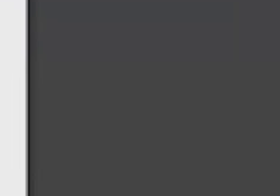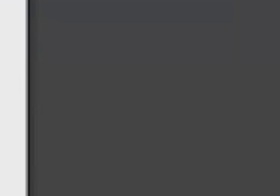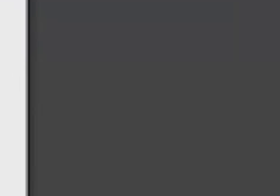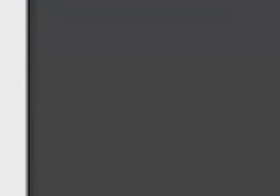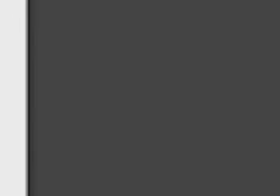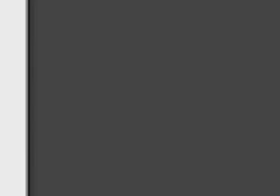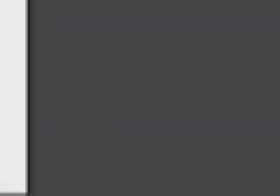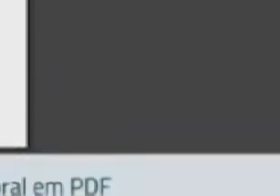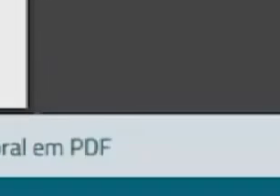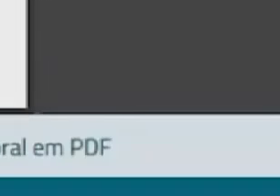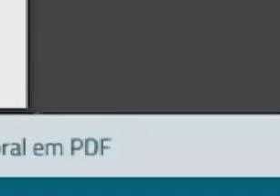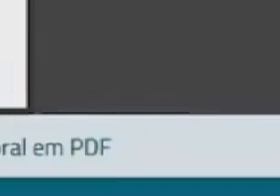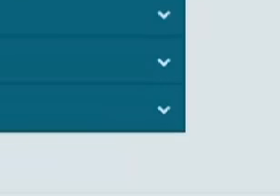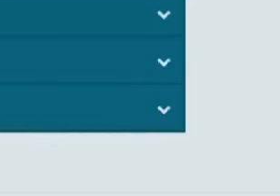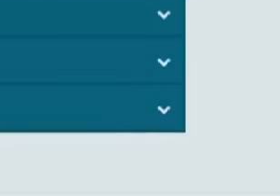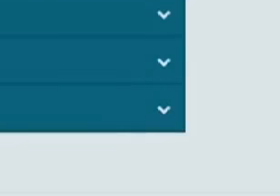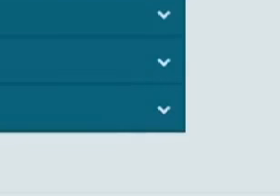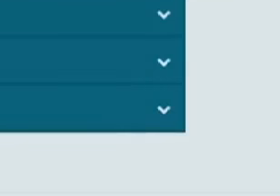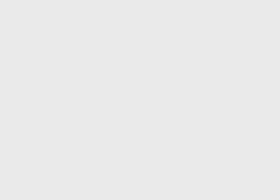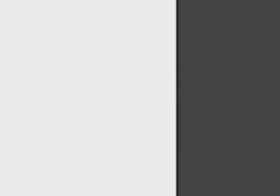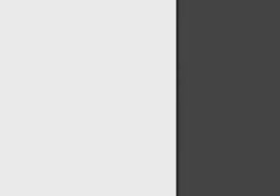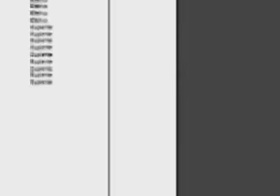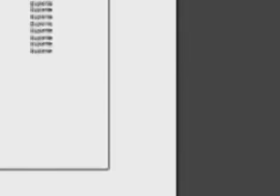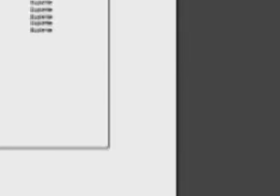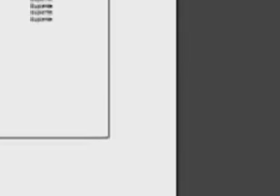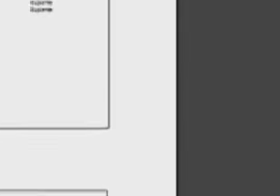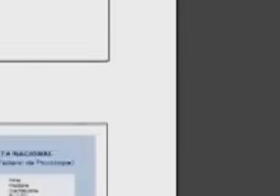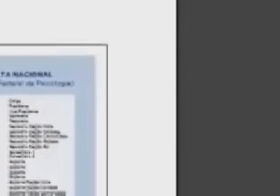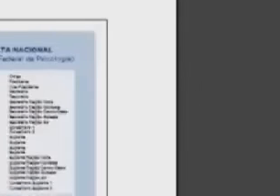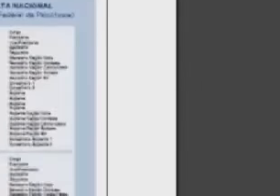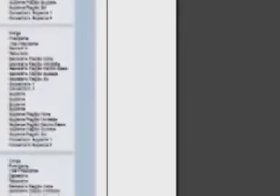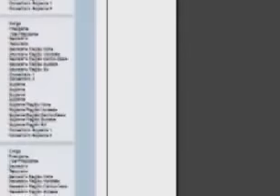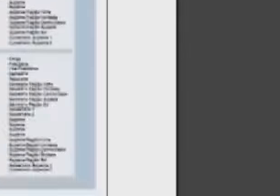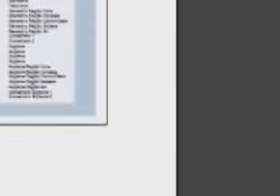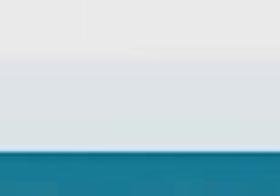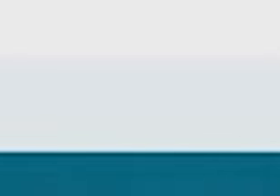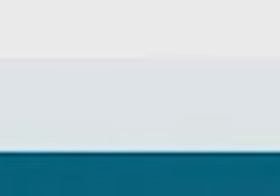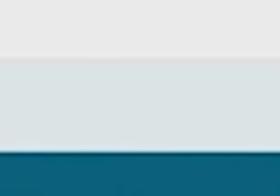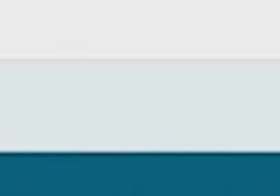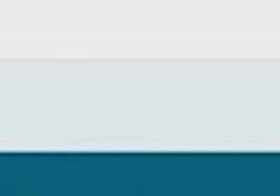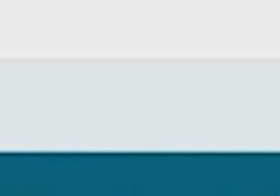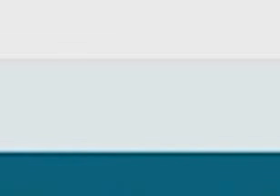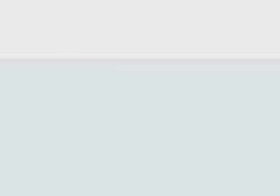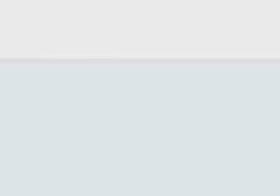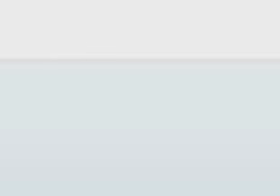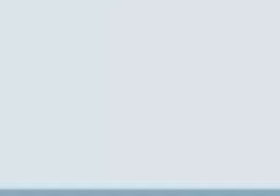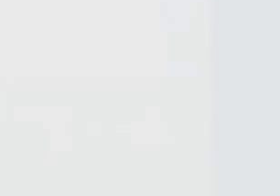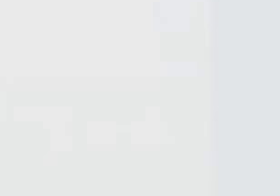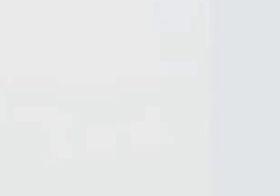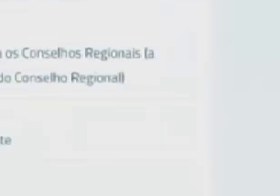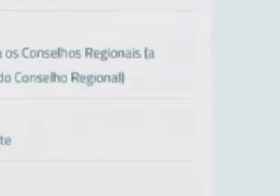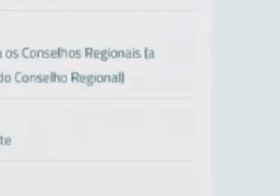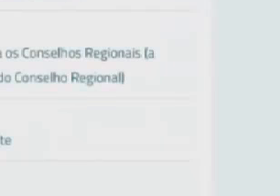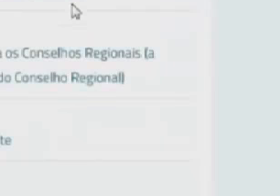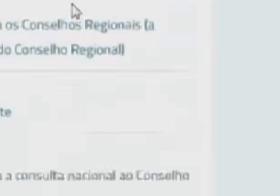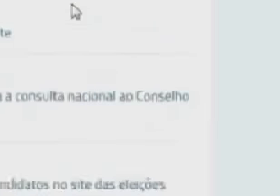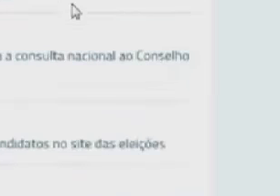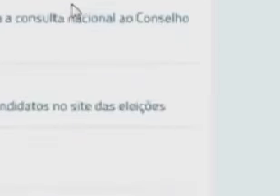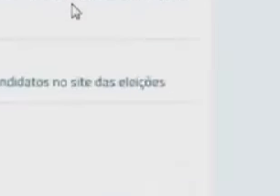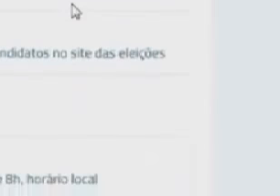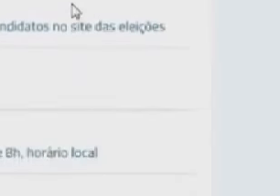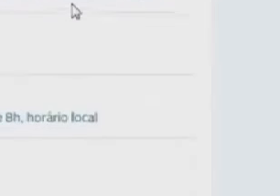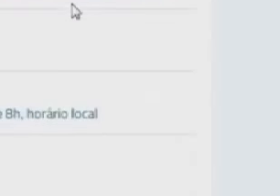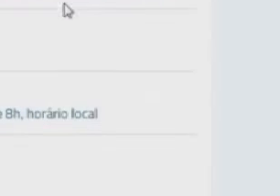acessá-los na plataforma ou baixar para seu dispositivo. Fique atento às datas apresentadas no